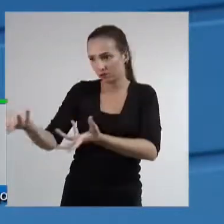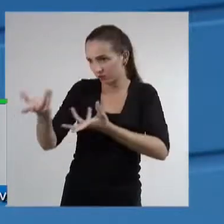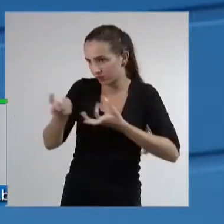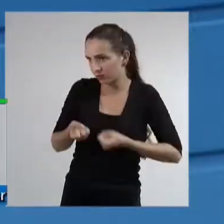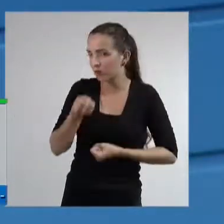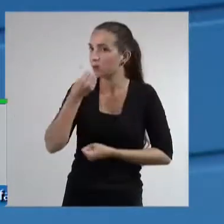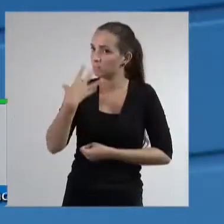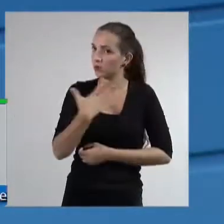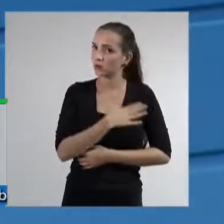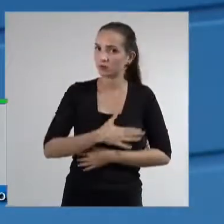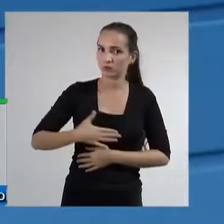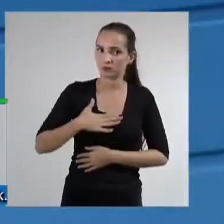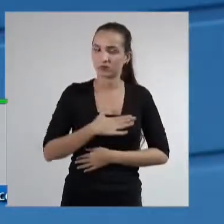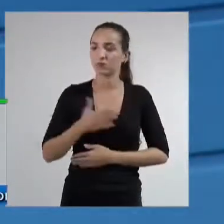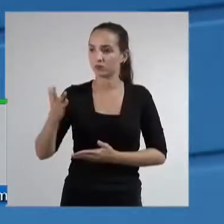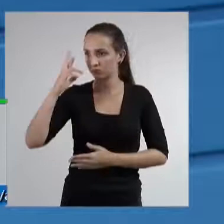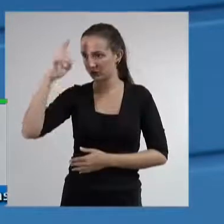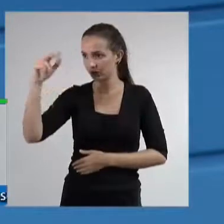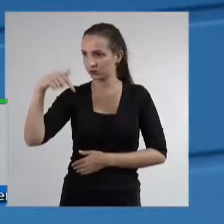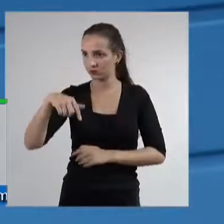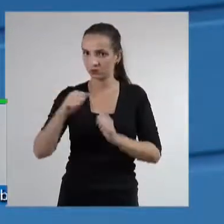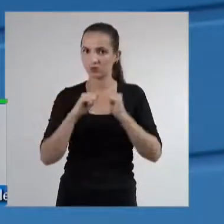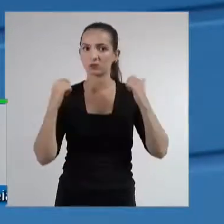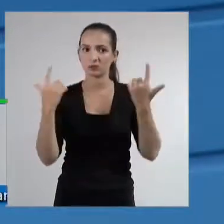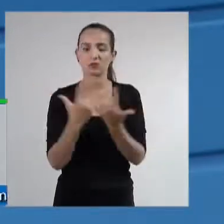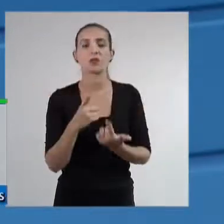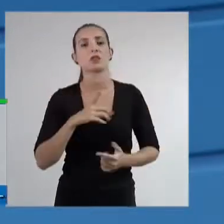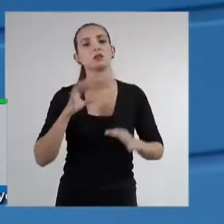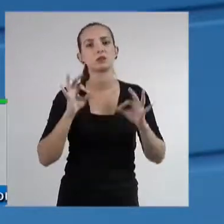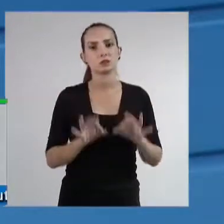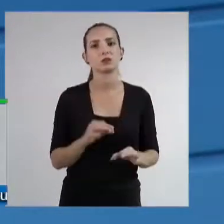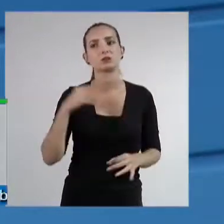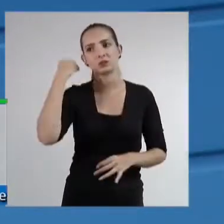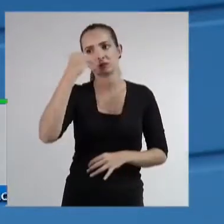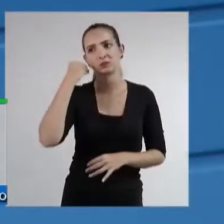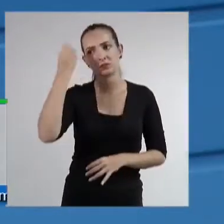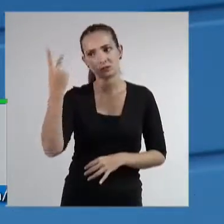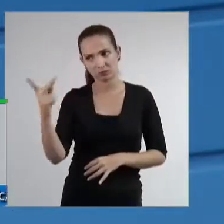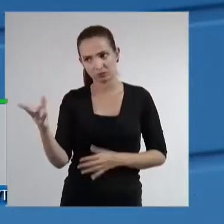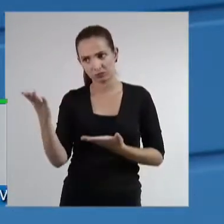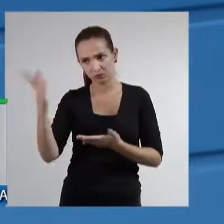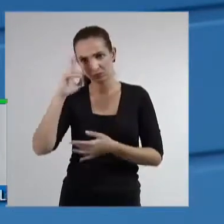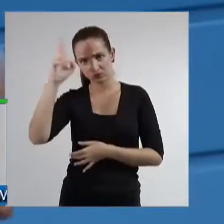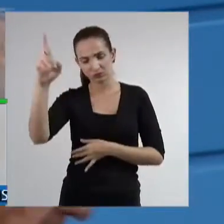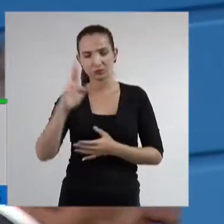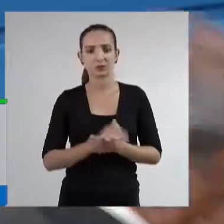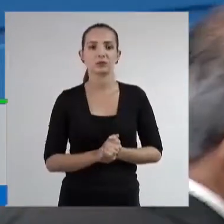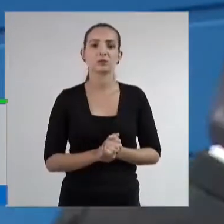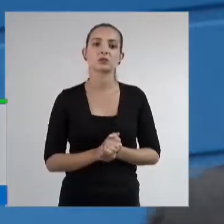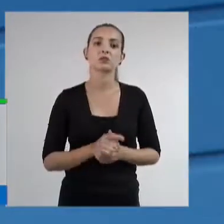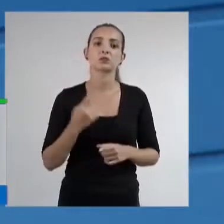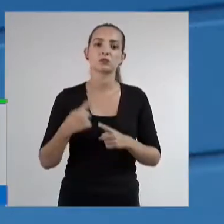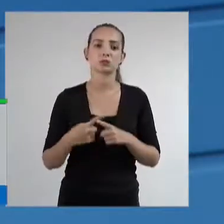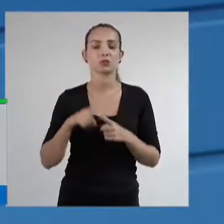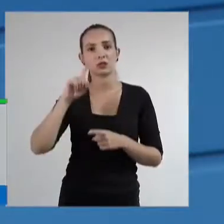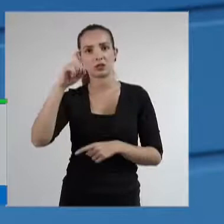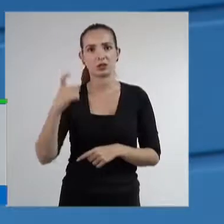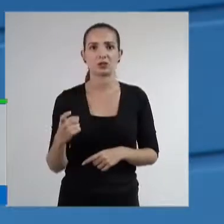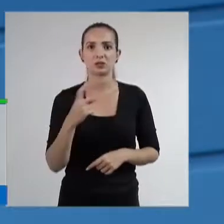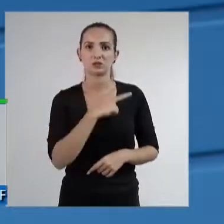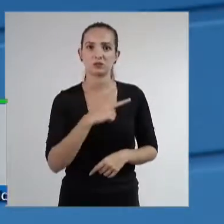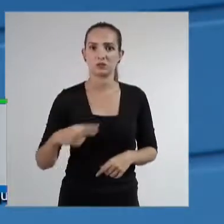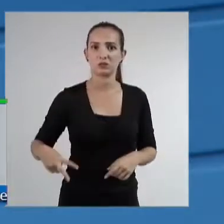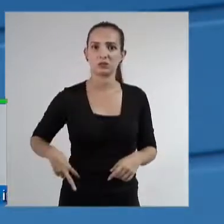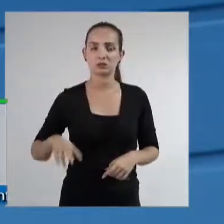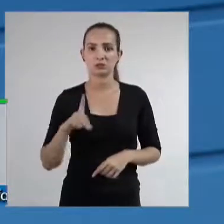a Vossa Excelência a essa casa. E eu não tenho dúvida nenhuma que a experiência de Vossa Excelência como ex-vereador de